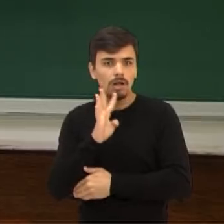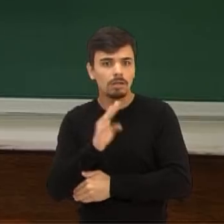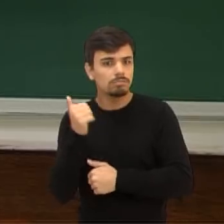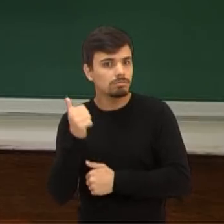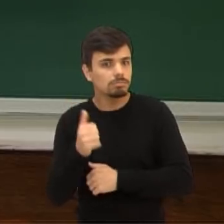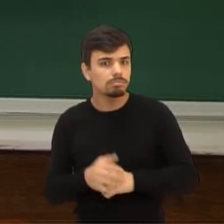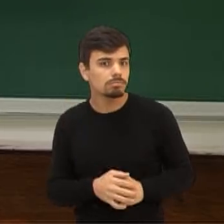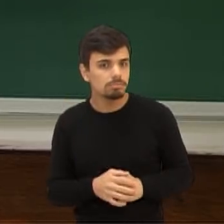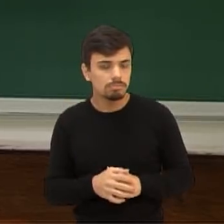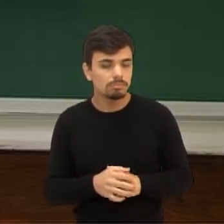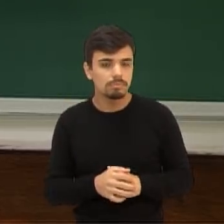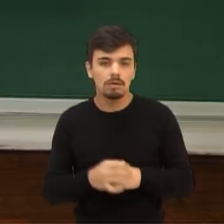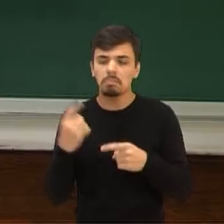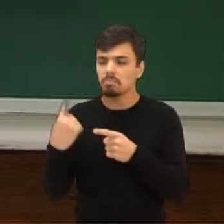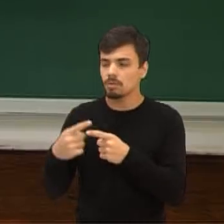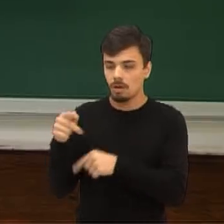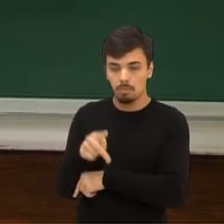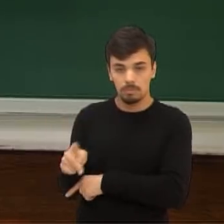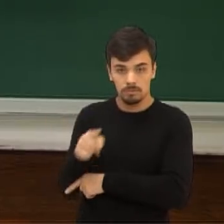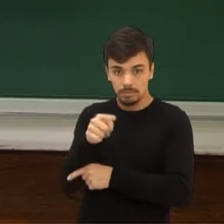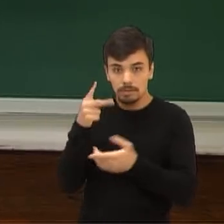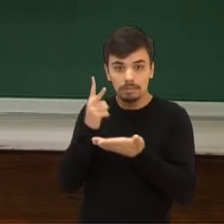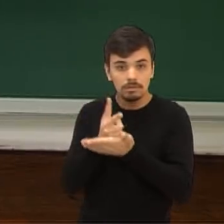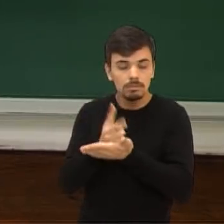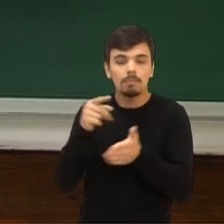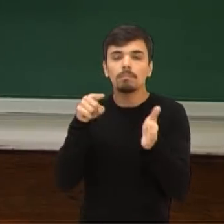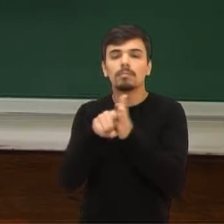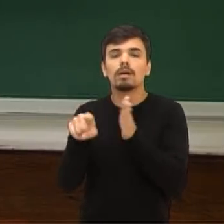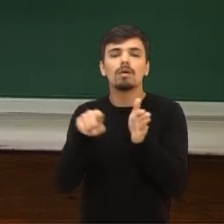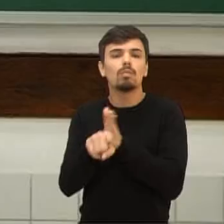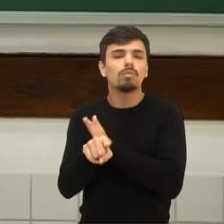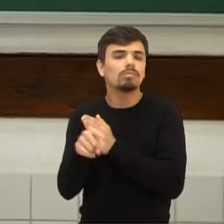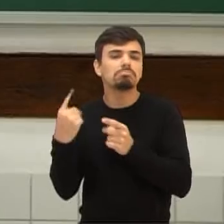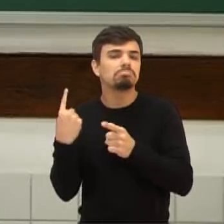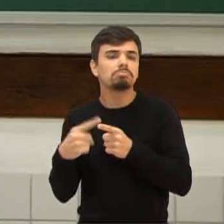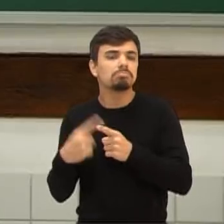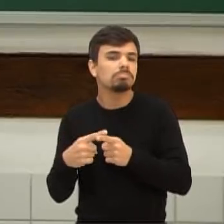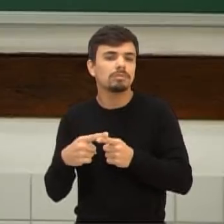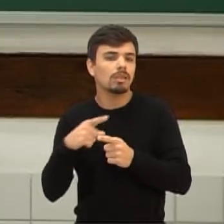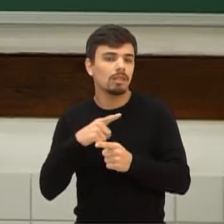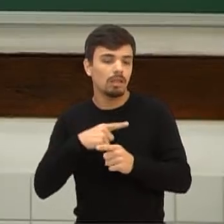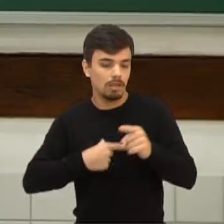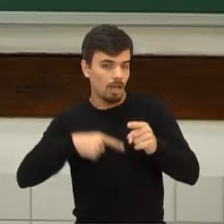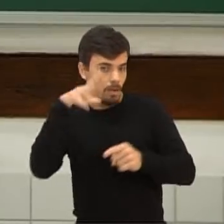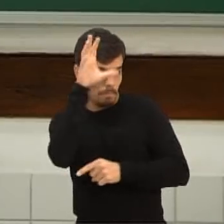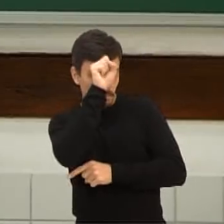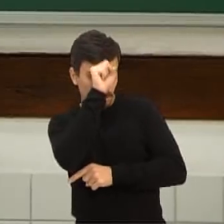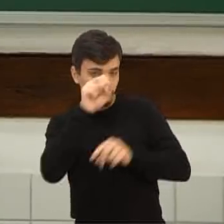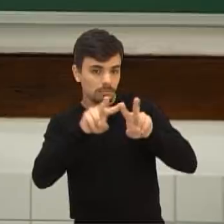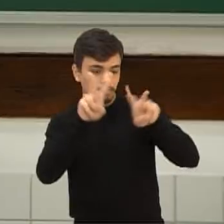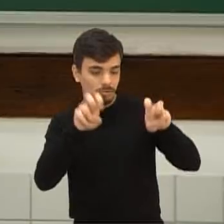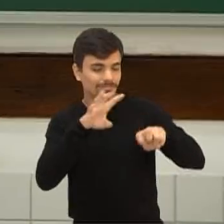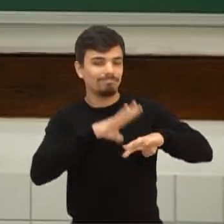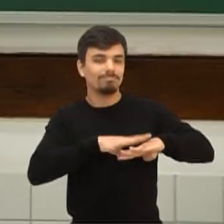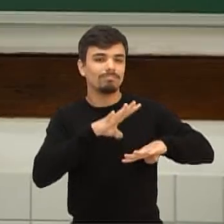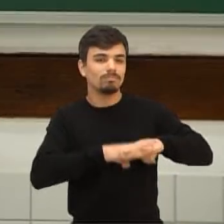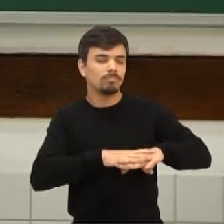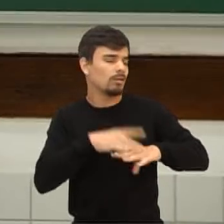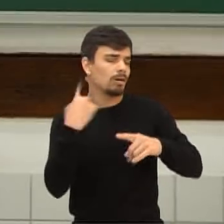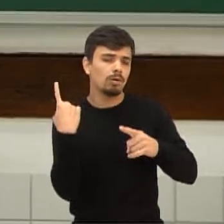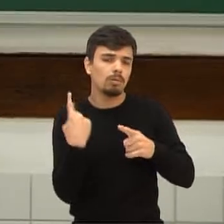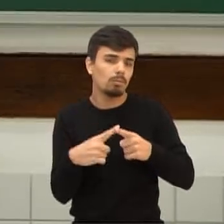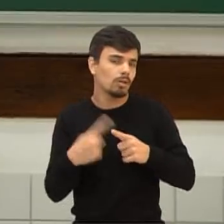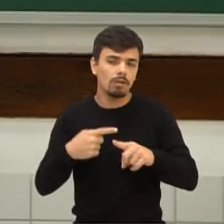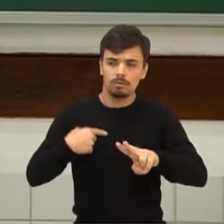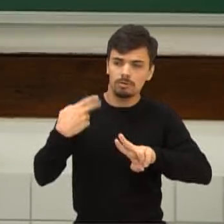Por quê? Prof, vocês sempre perguntam, o porquê que eu tenho que aprender a matemática? Por que